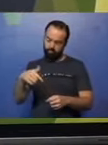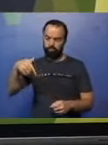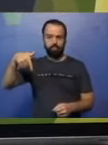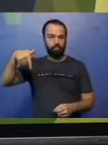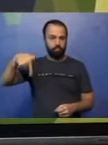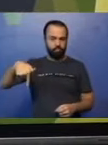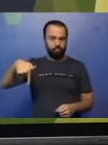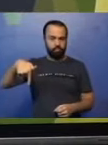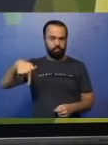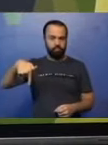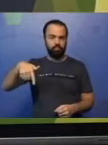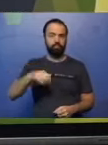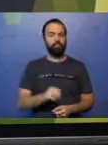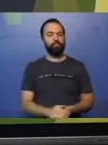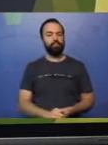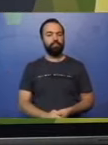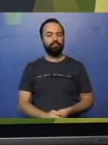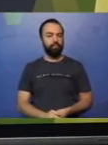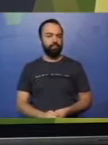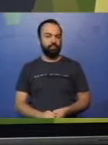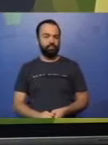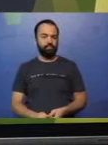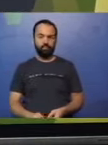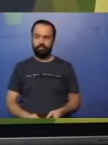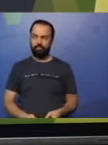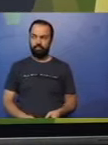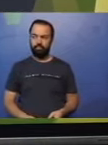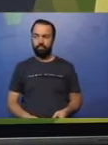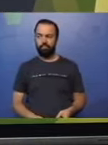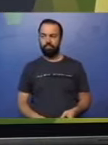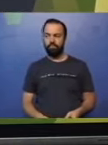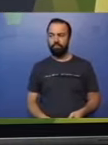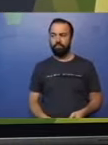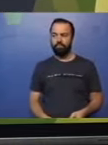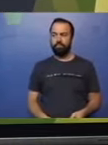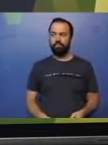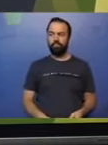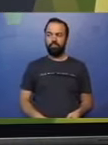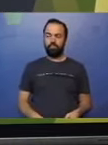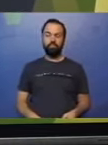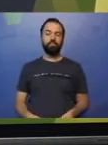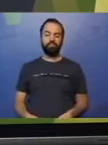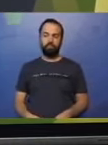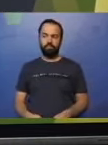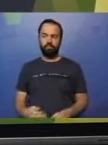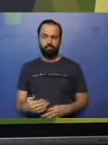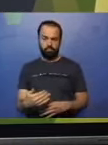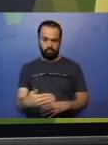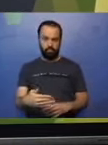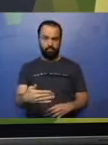o resultado ser o número 7. Bom,